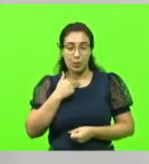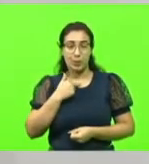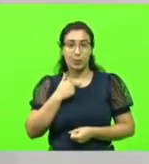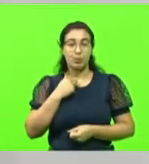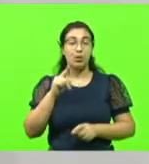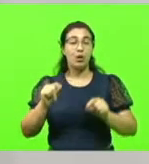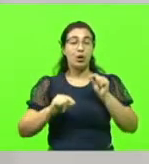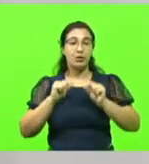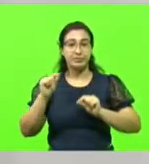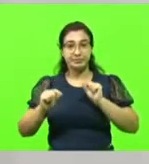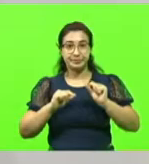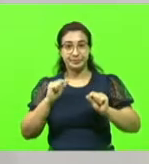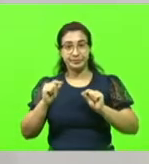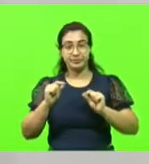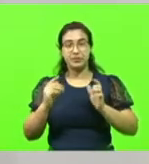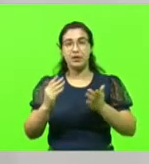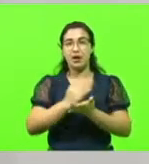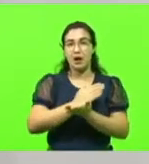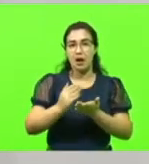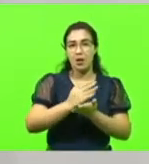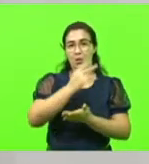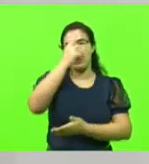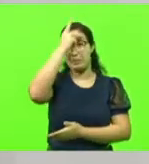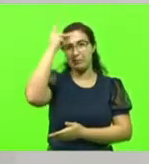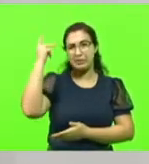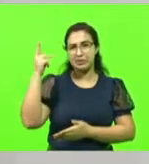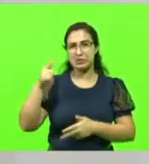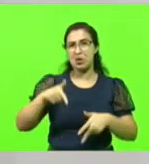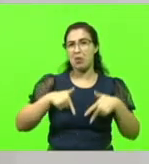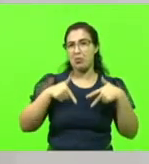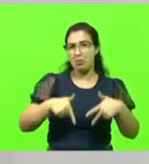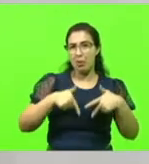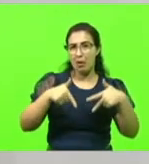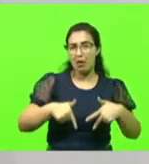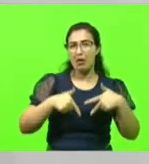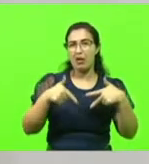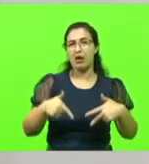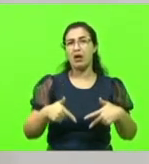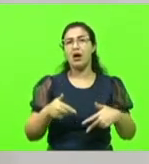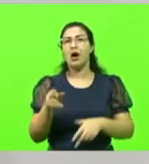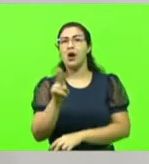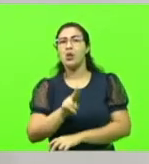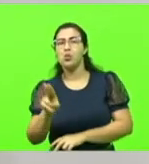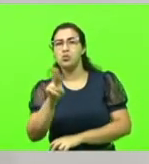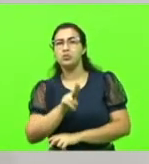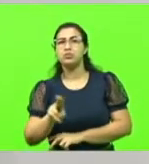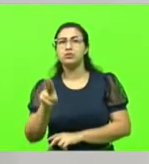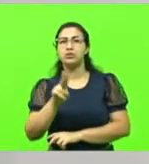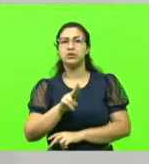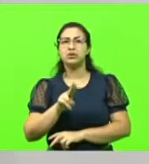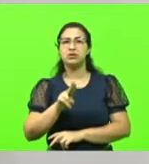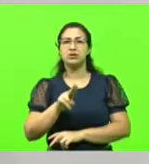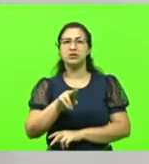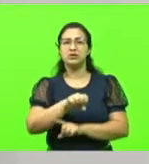é que pessoas militantes que militam, utilizam a sociedade, a comunidade, que em